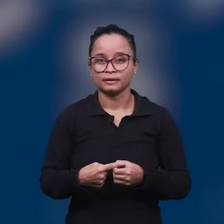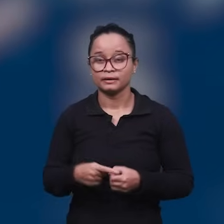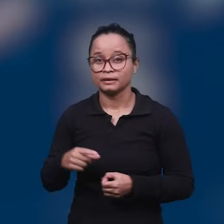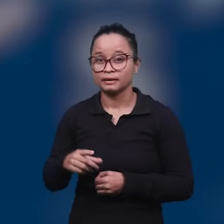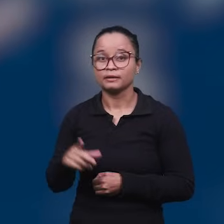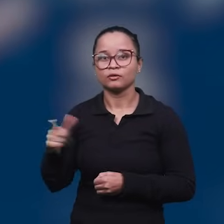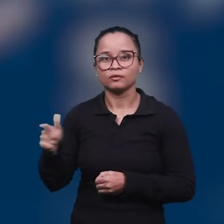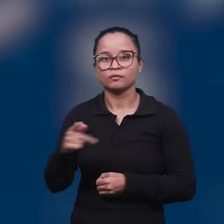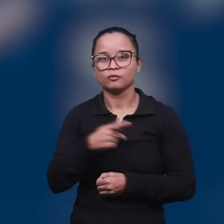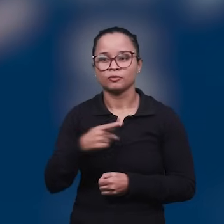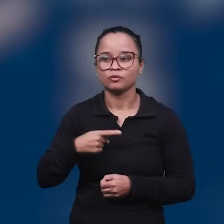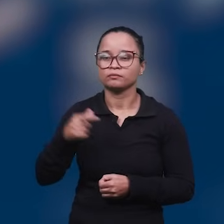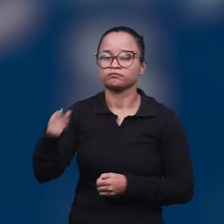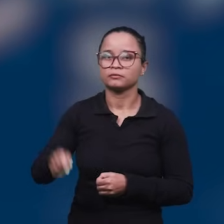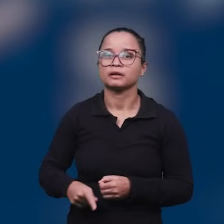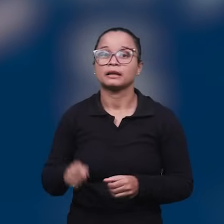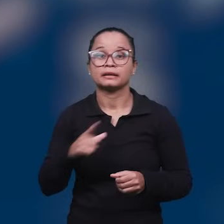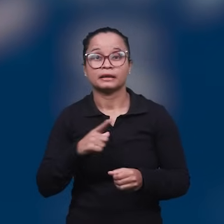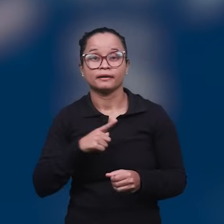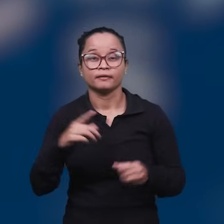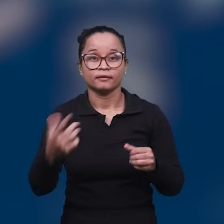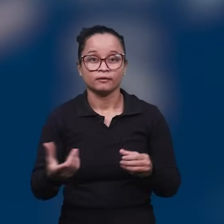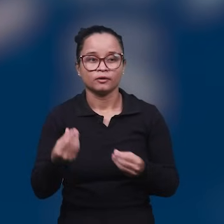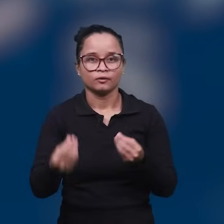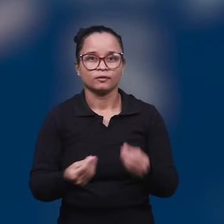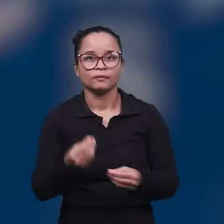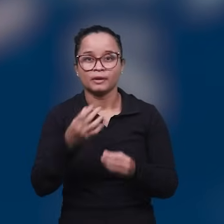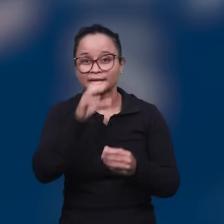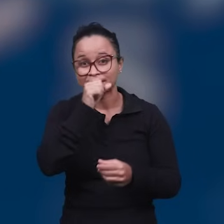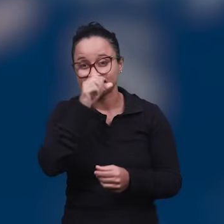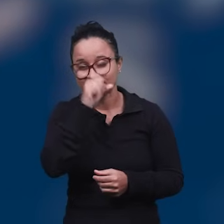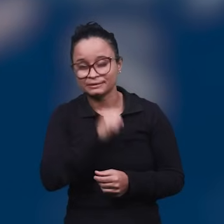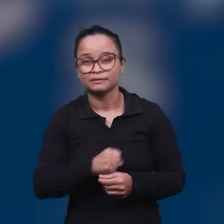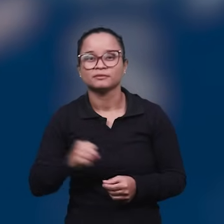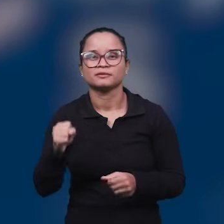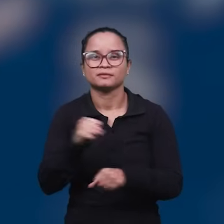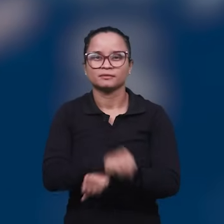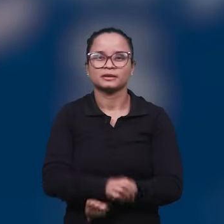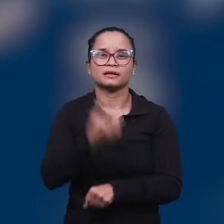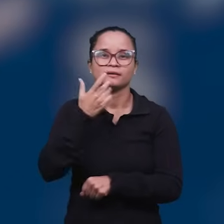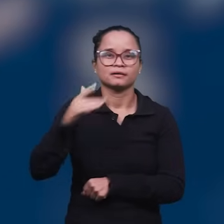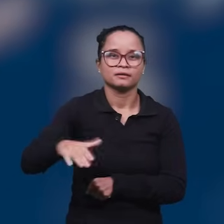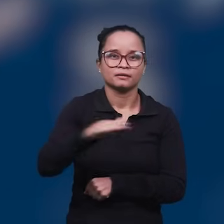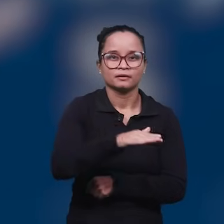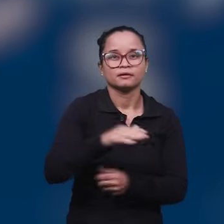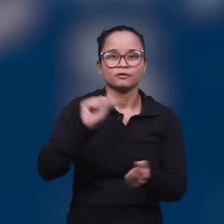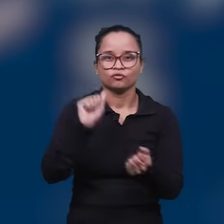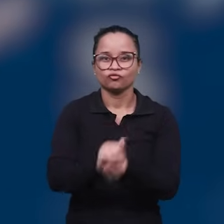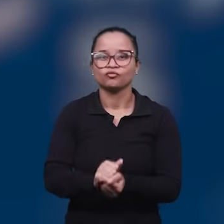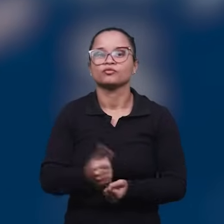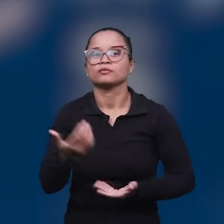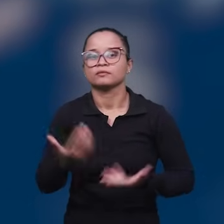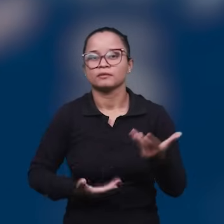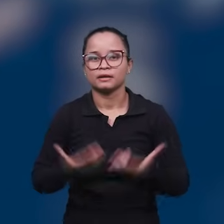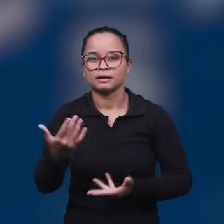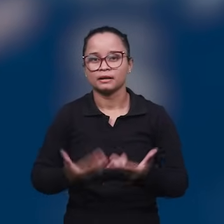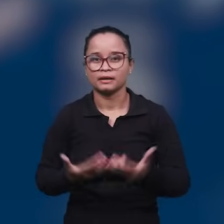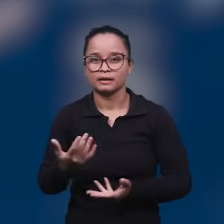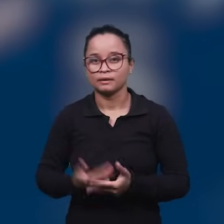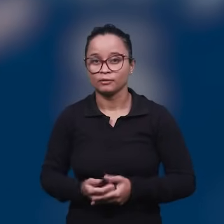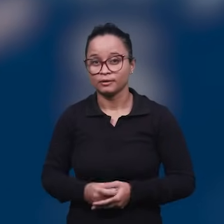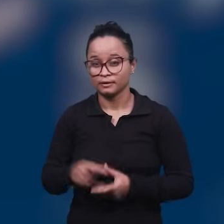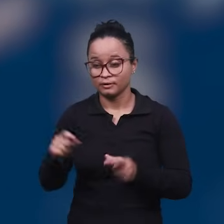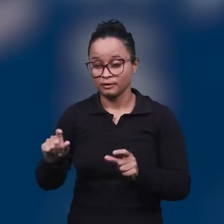a palavra de Deus. Vamos ali para a igreja do Manoa, que fica na cidade de Manaus, sob o ministério do pastor Henrique Macedo, que